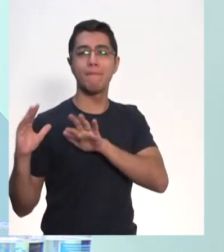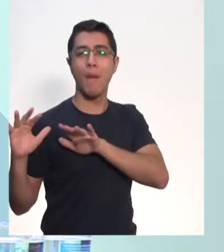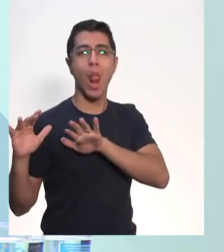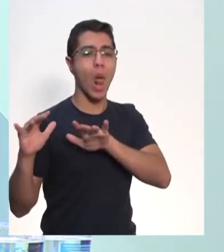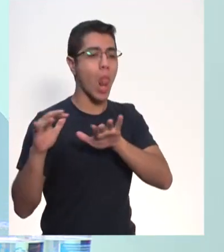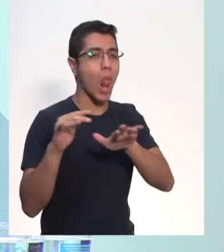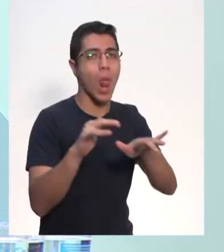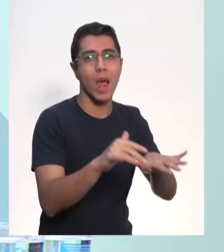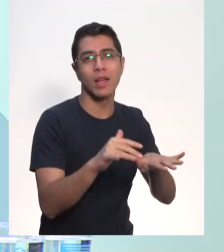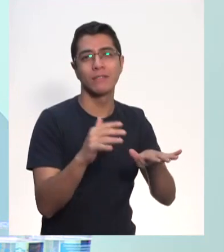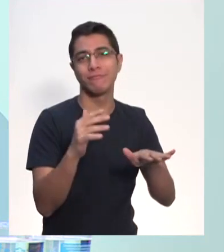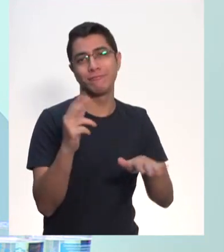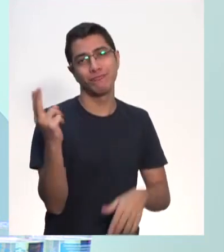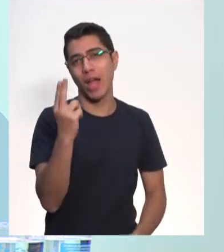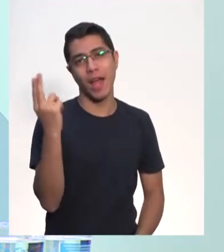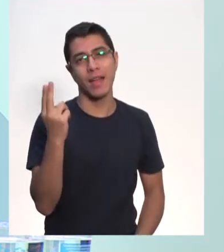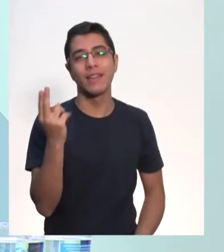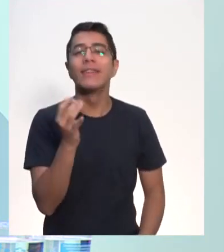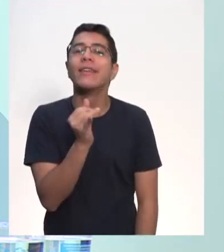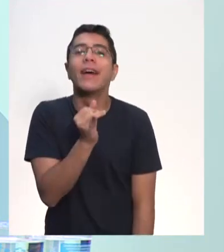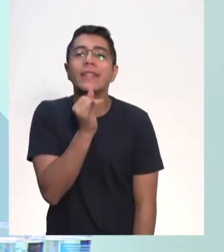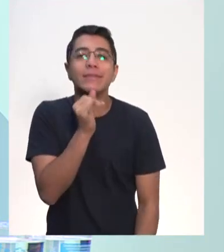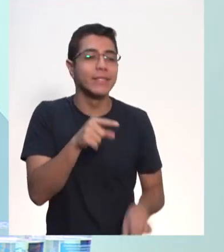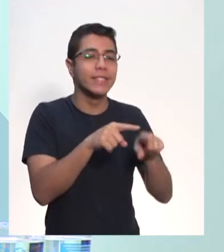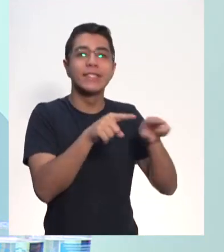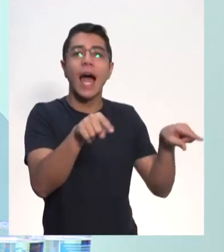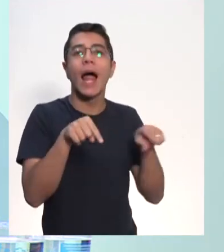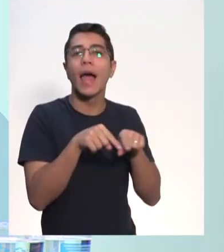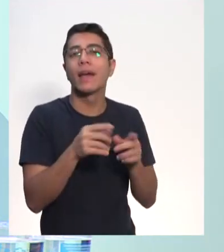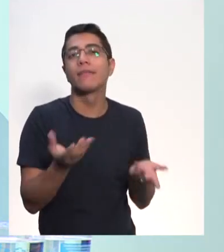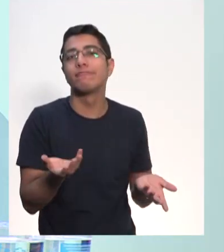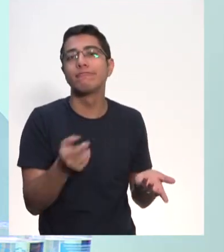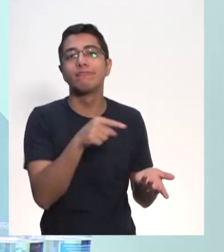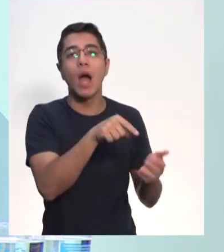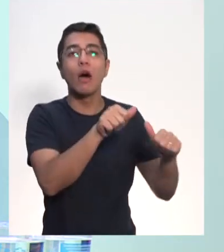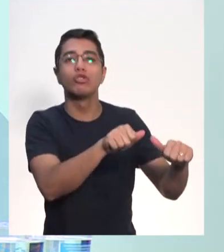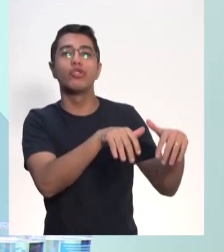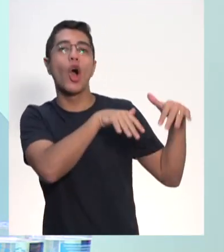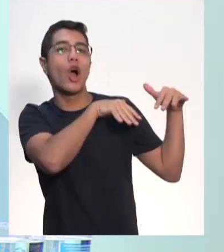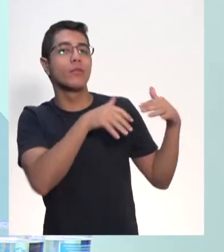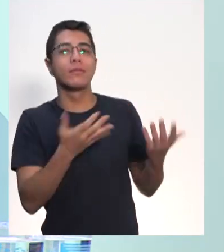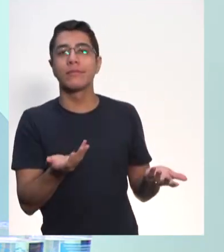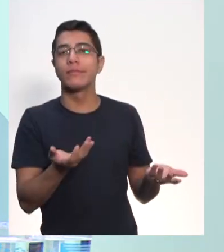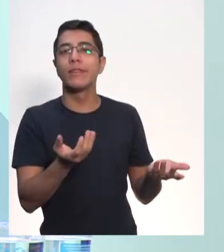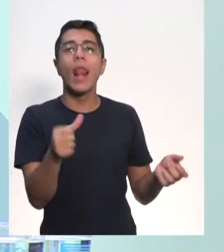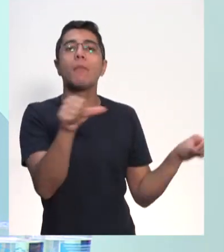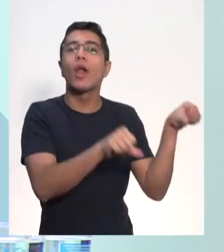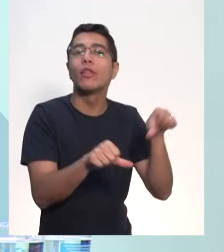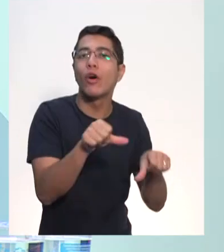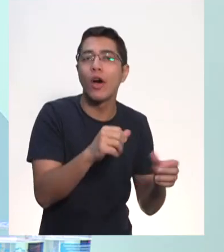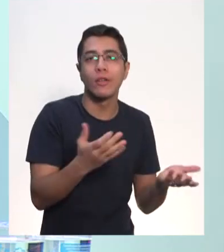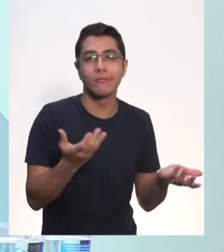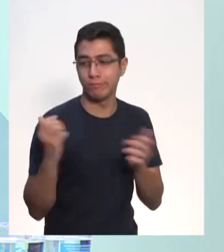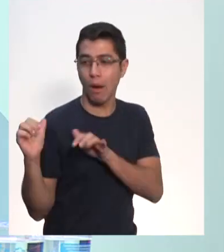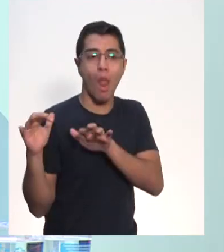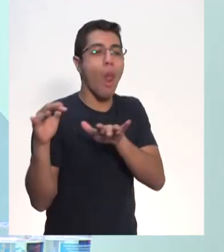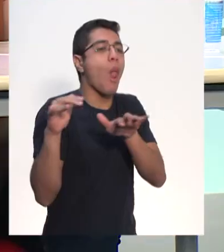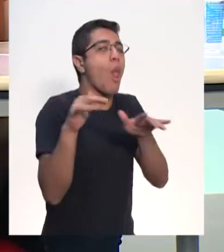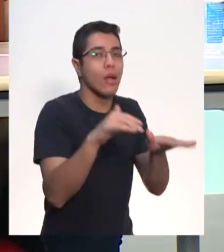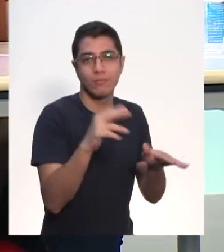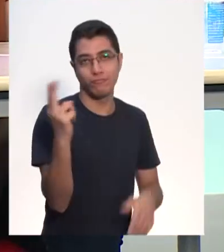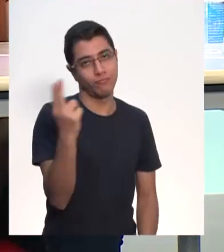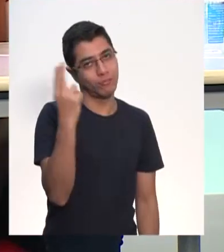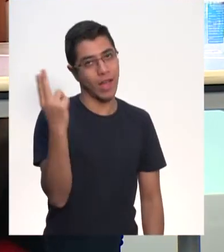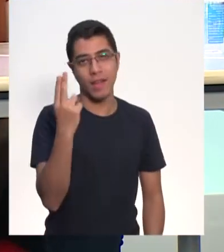sala, no auditório, no laboratório, e a gente vai ter que mediar isso por meio de